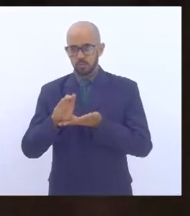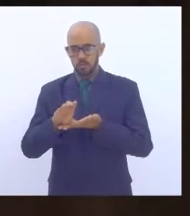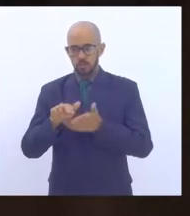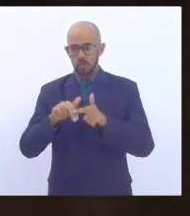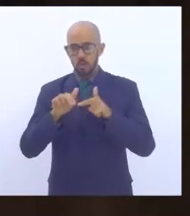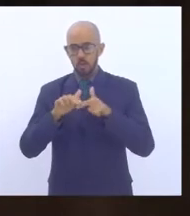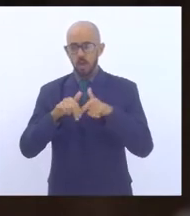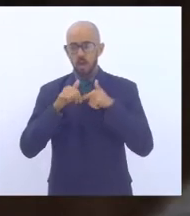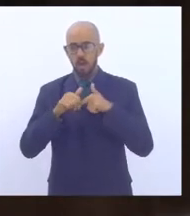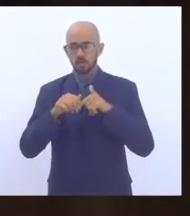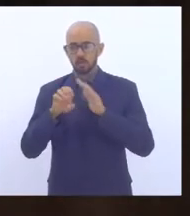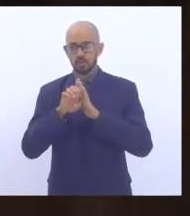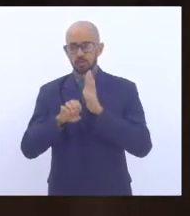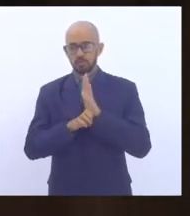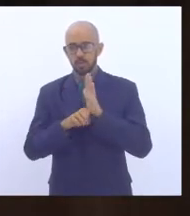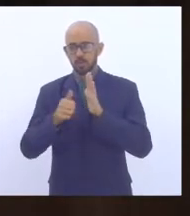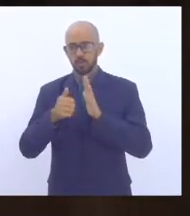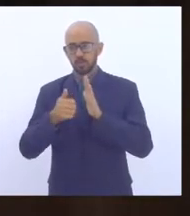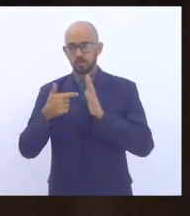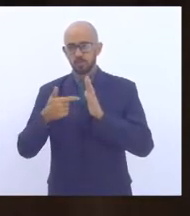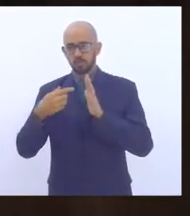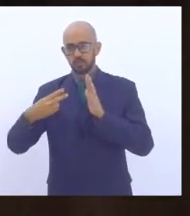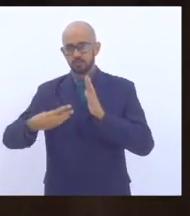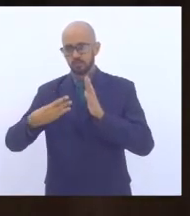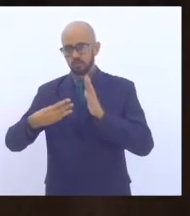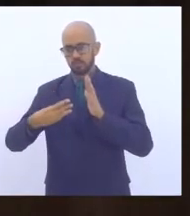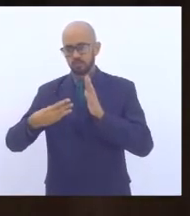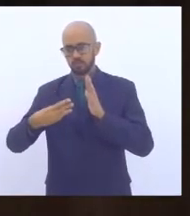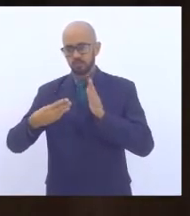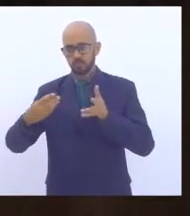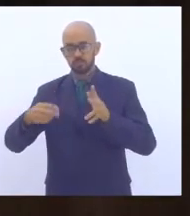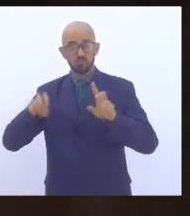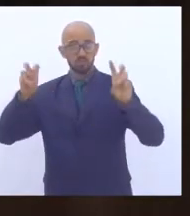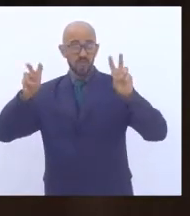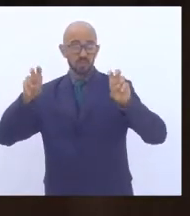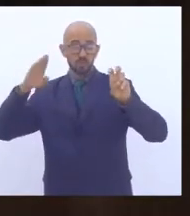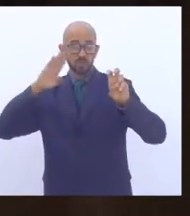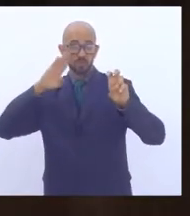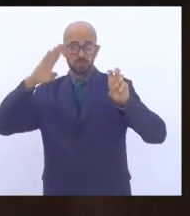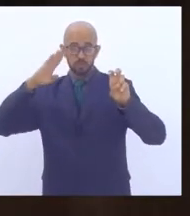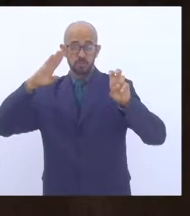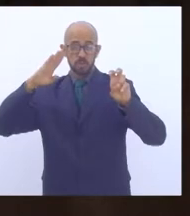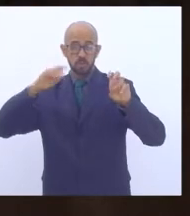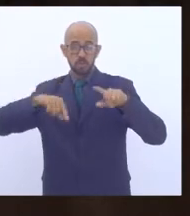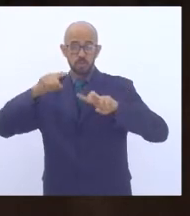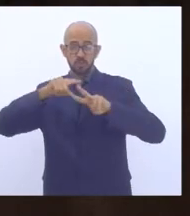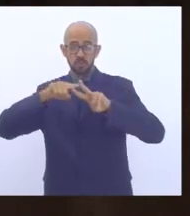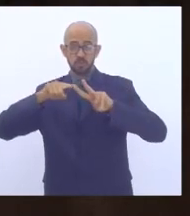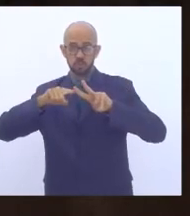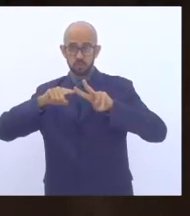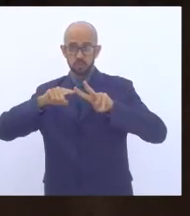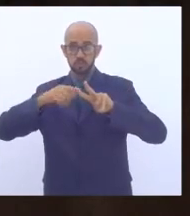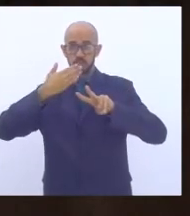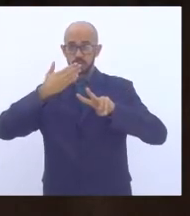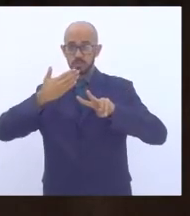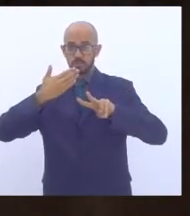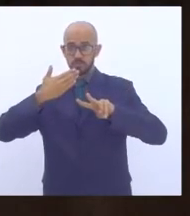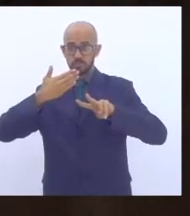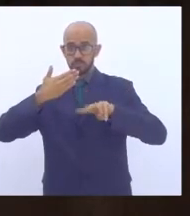emenda condicionar um dois três de 22 no mérito essas duas categorias